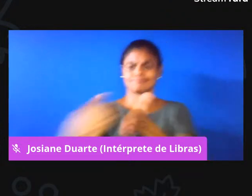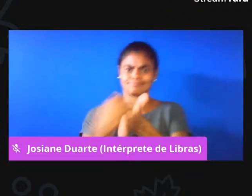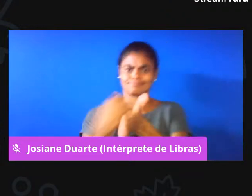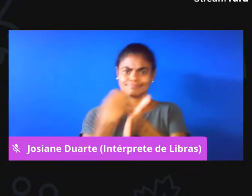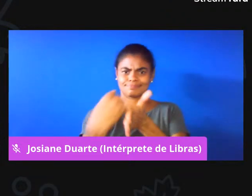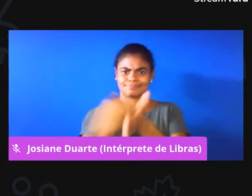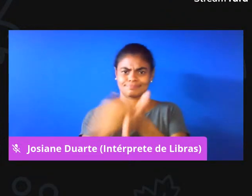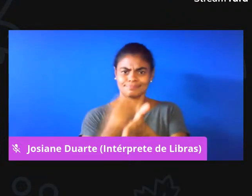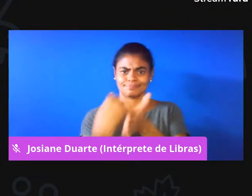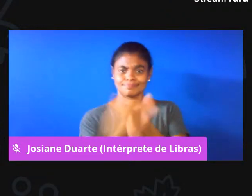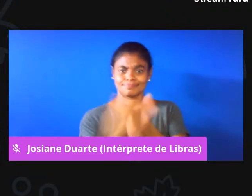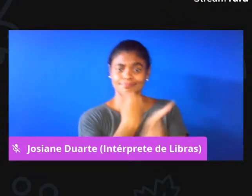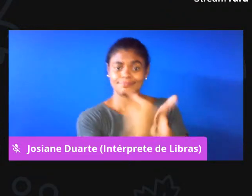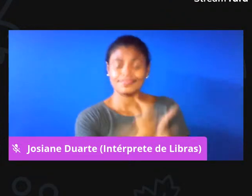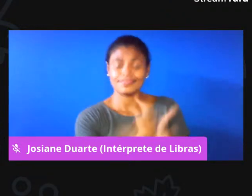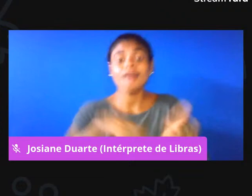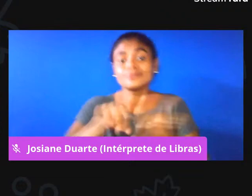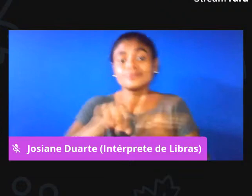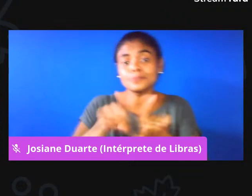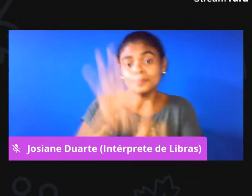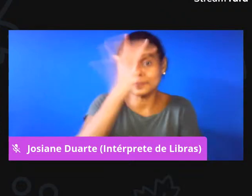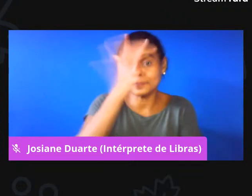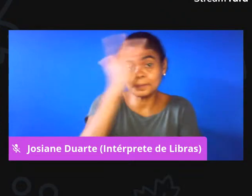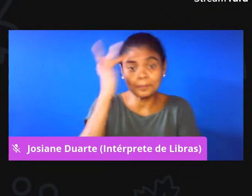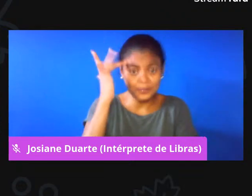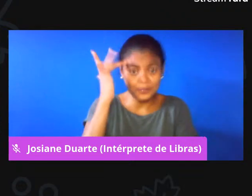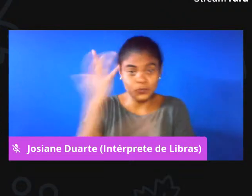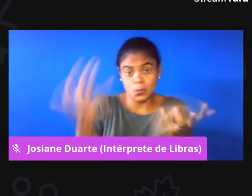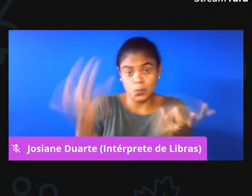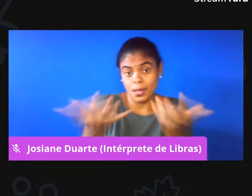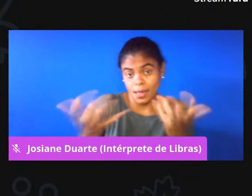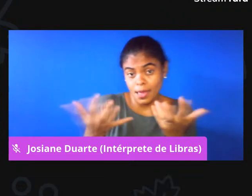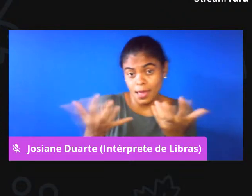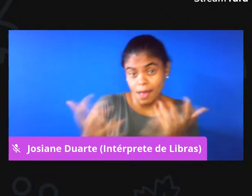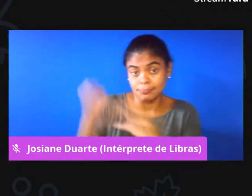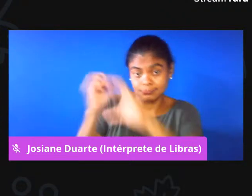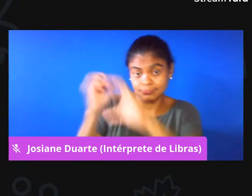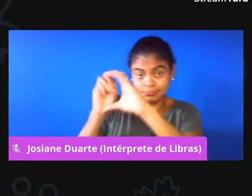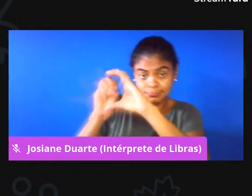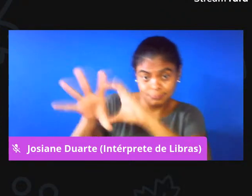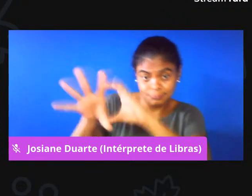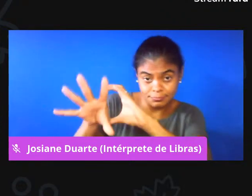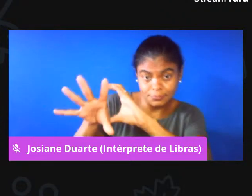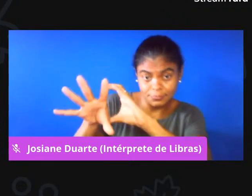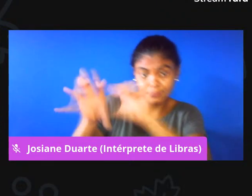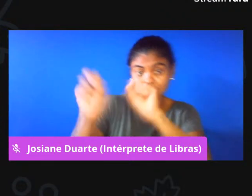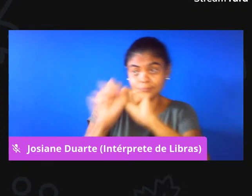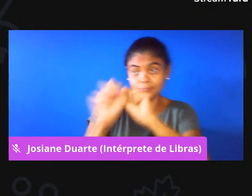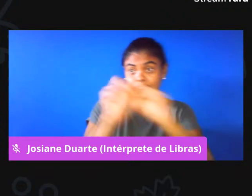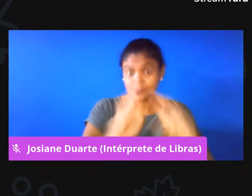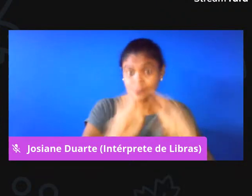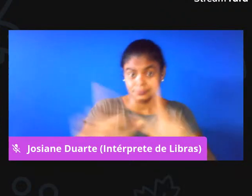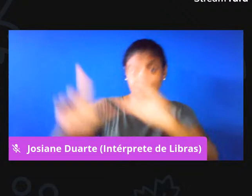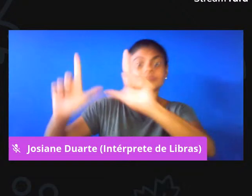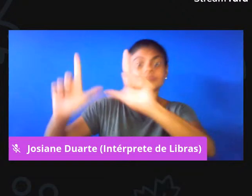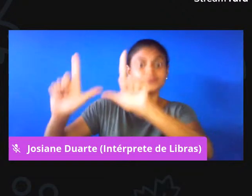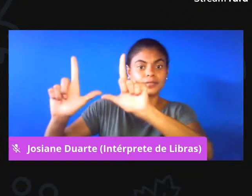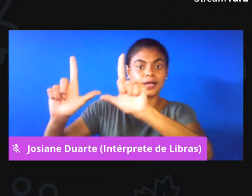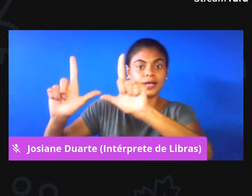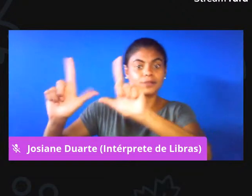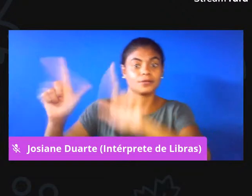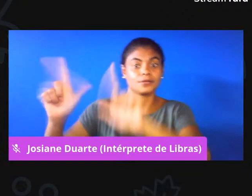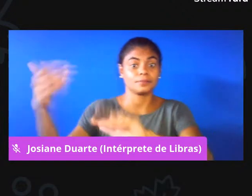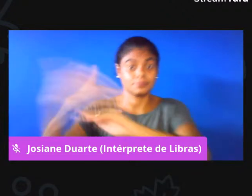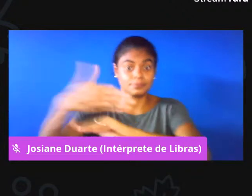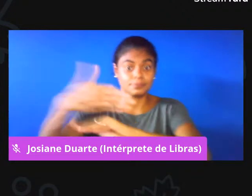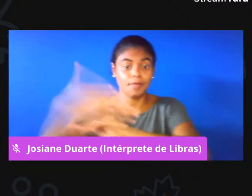se quiserem que eu mande essa conferência para vocês passarem para os alunos, para o pessoal que está participando do encontro, eu posso mandar pelo